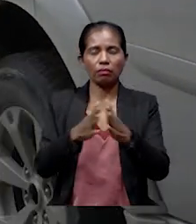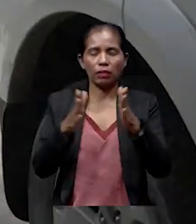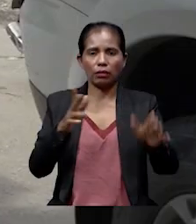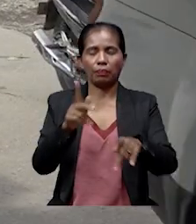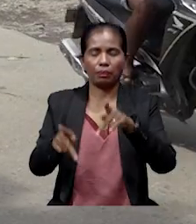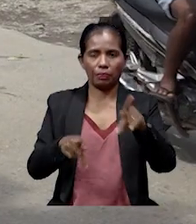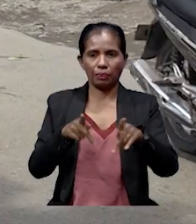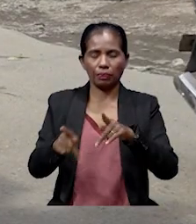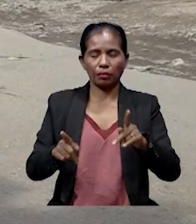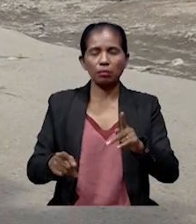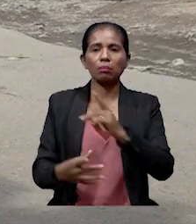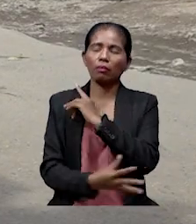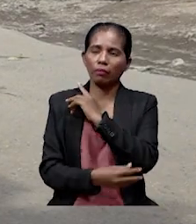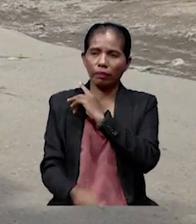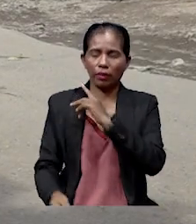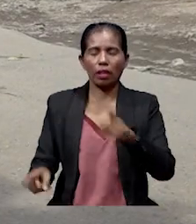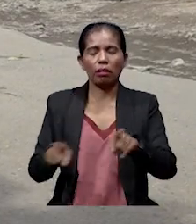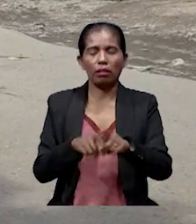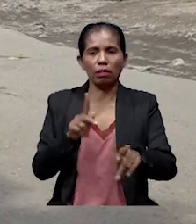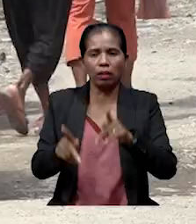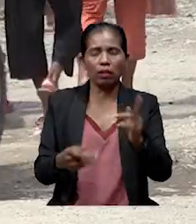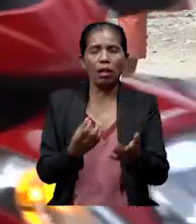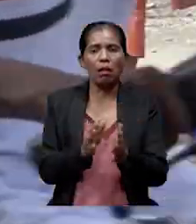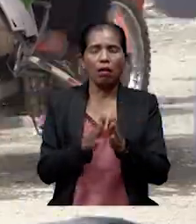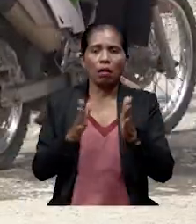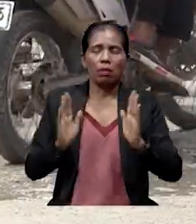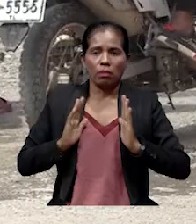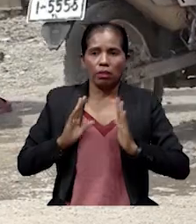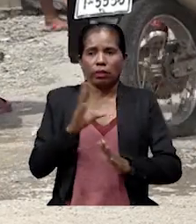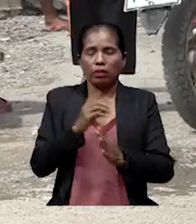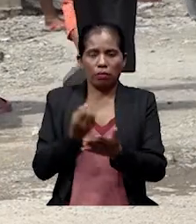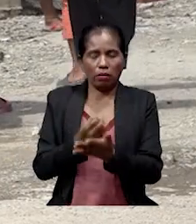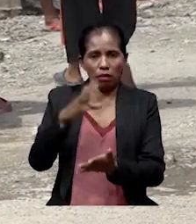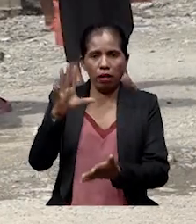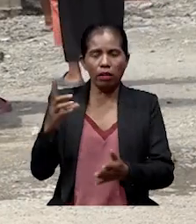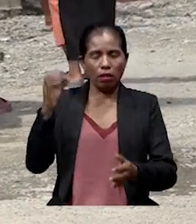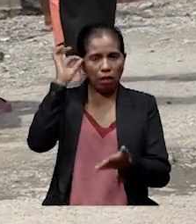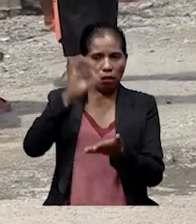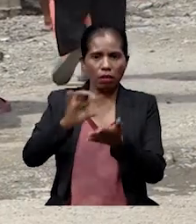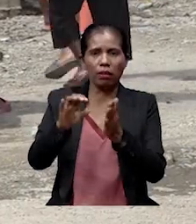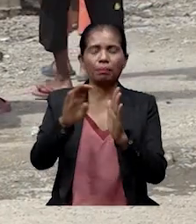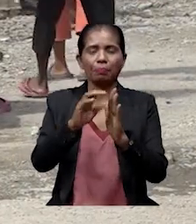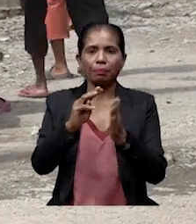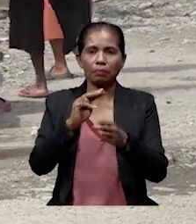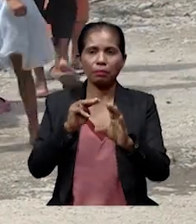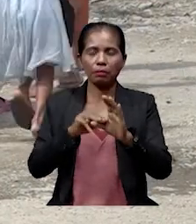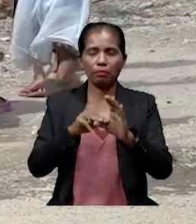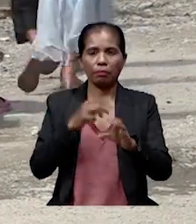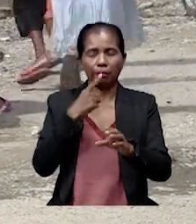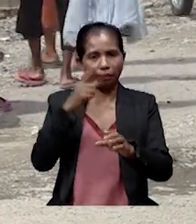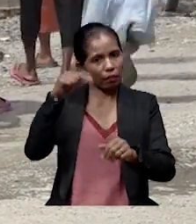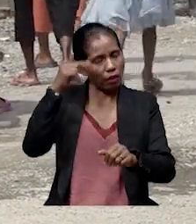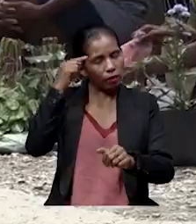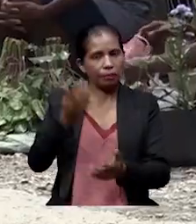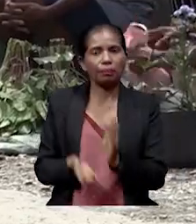povo vulnerável do que ema bot no rico sira. Secretária Mesa ne suzere ba governo atu hasai produção aihan e